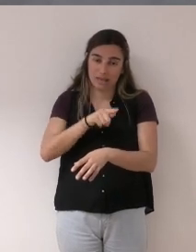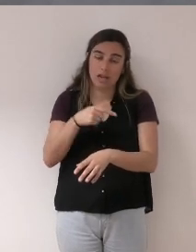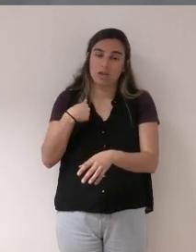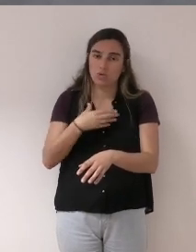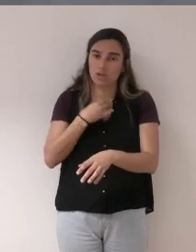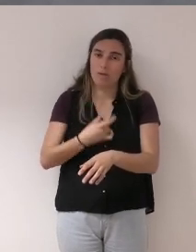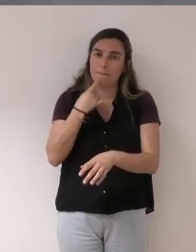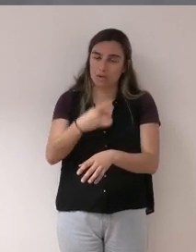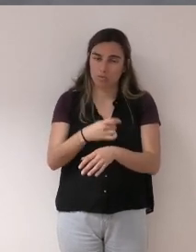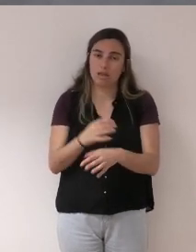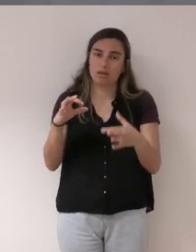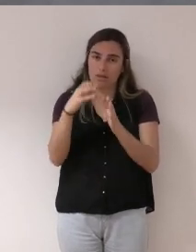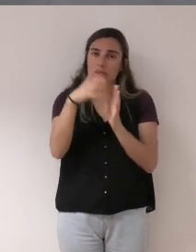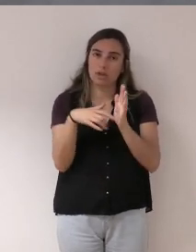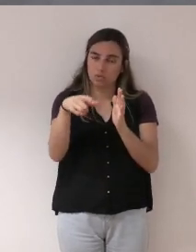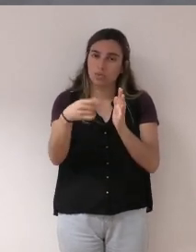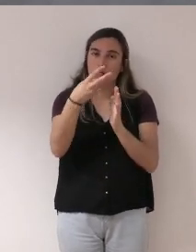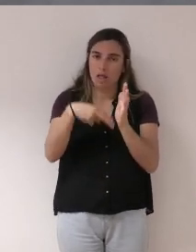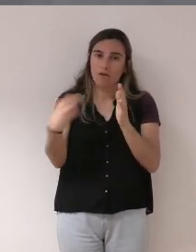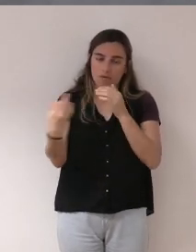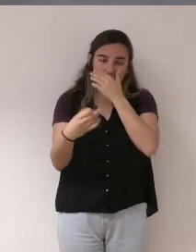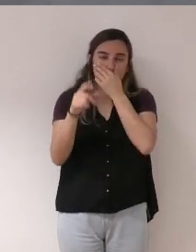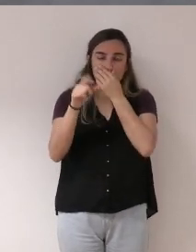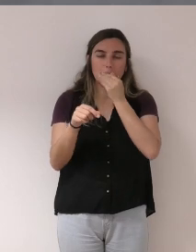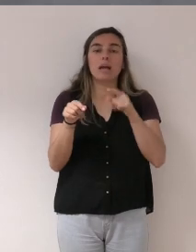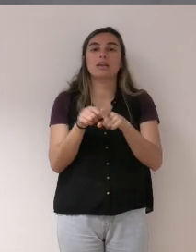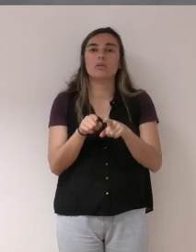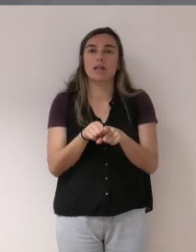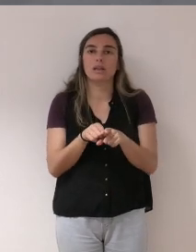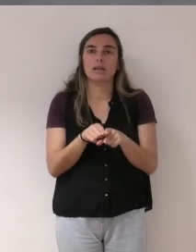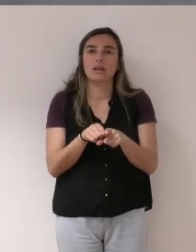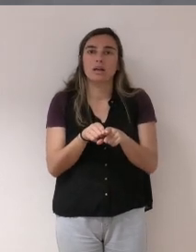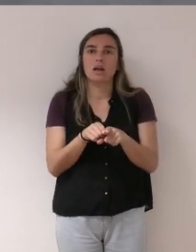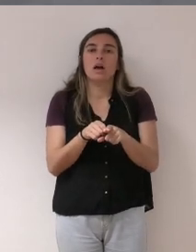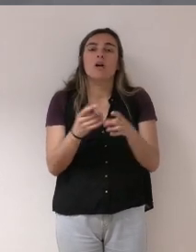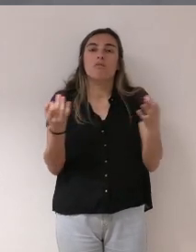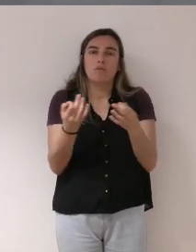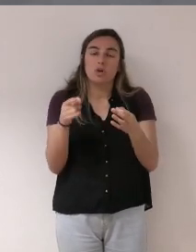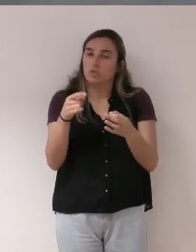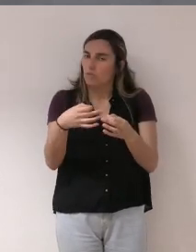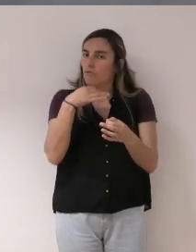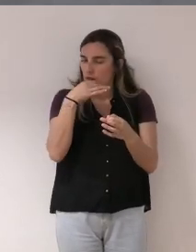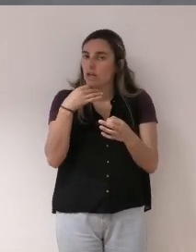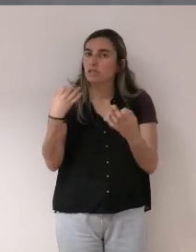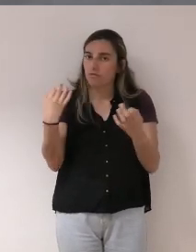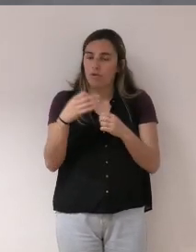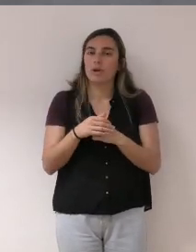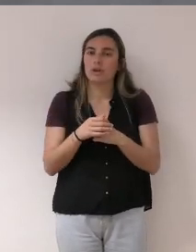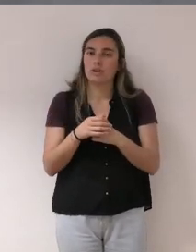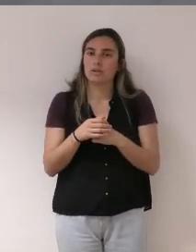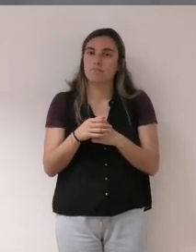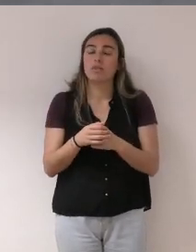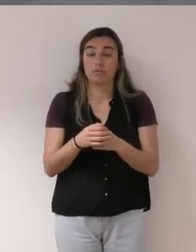a partir do texto que leu e a partir daquilo que falou das